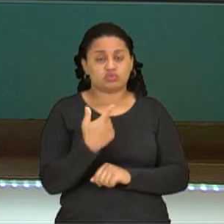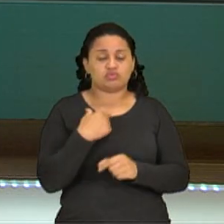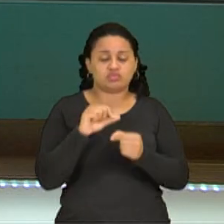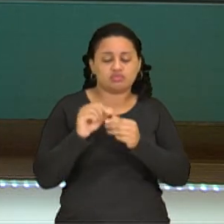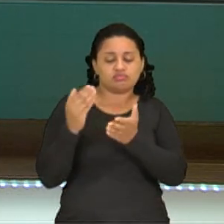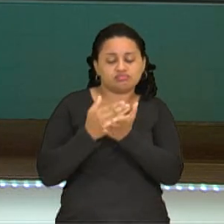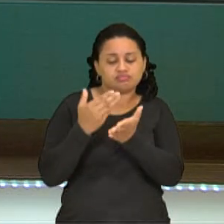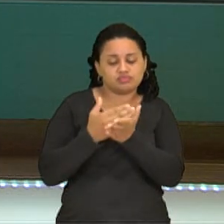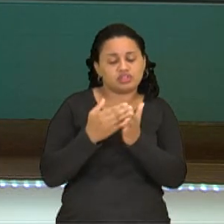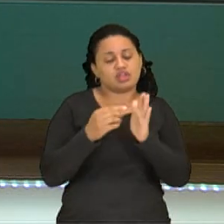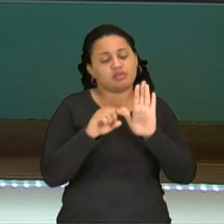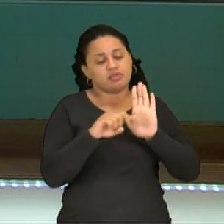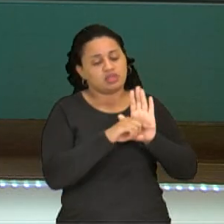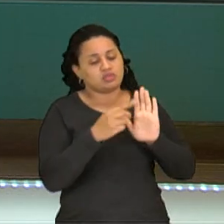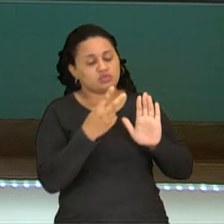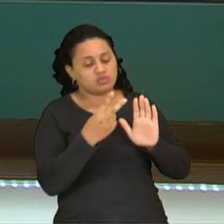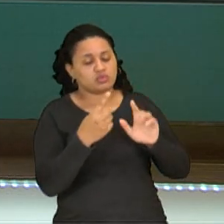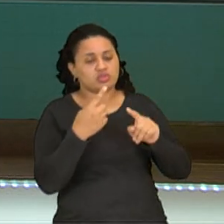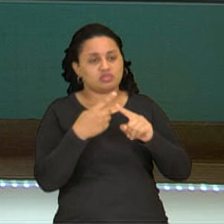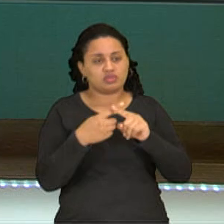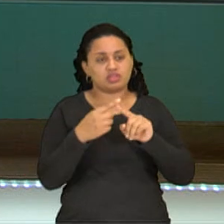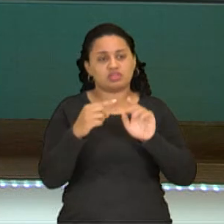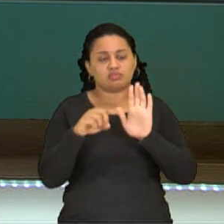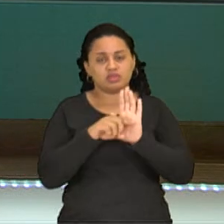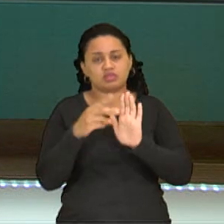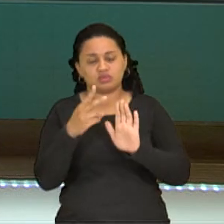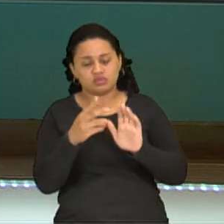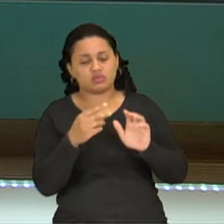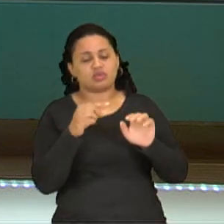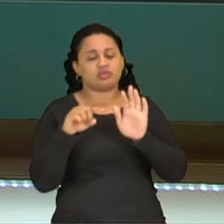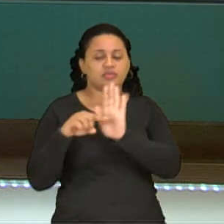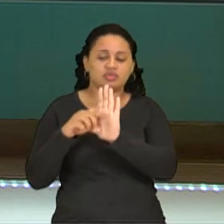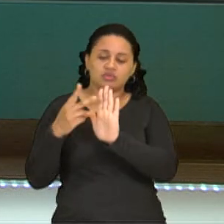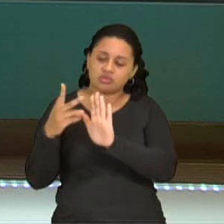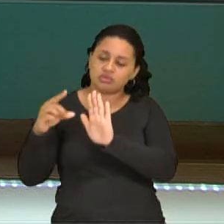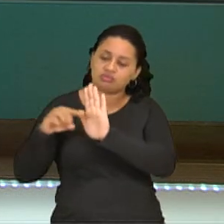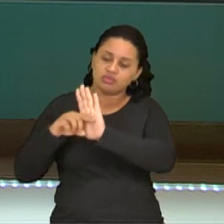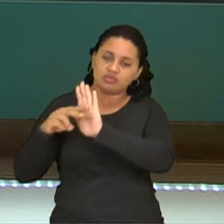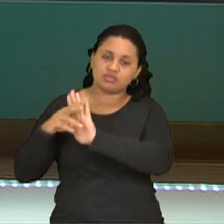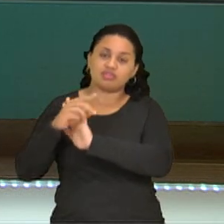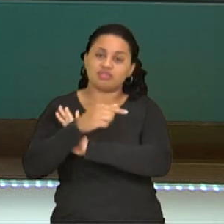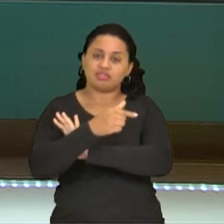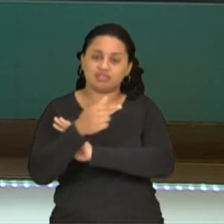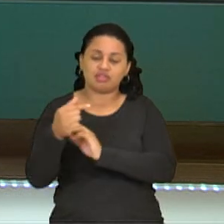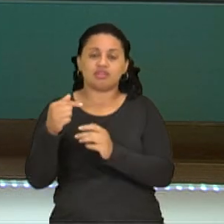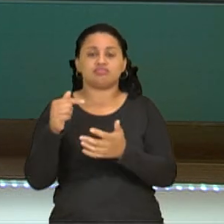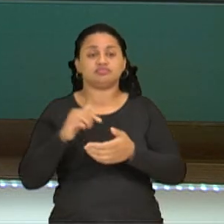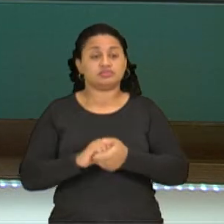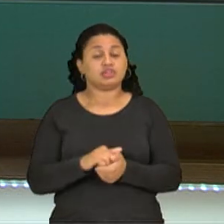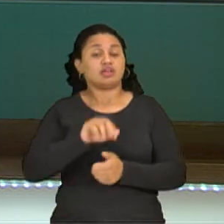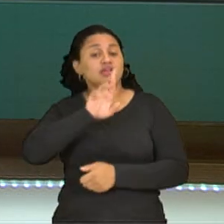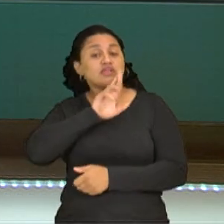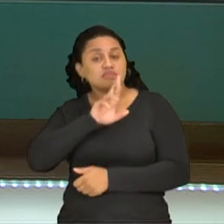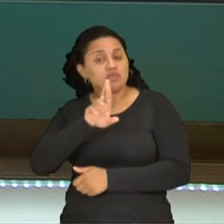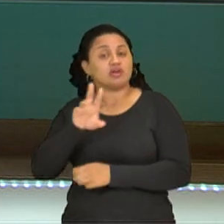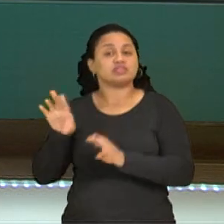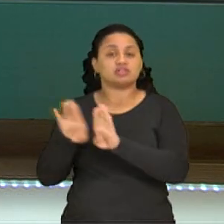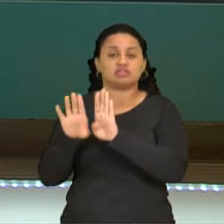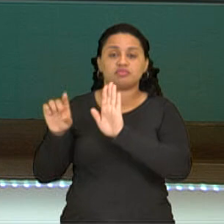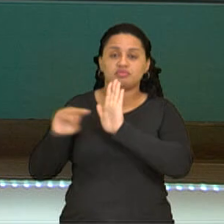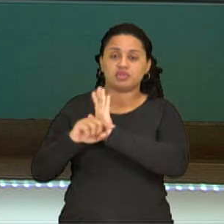caderninho, menos 2 vezes menos 2, 7 vezes, vai dar o resultado igual a